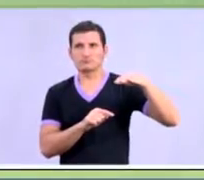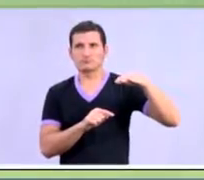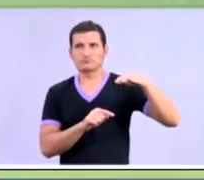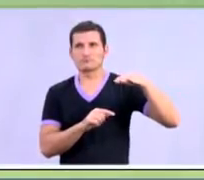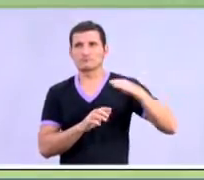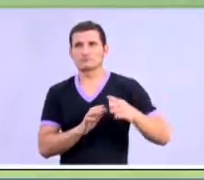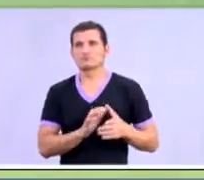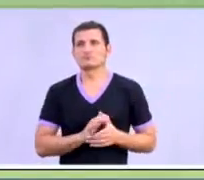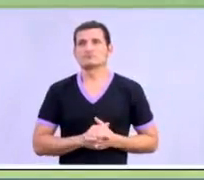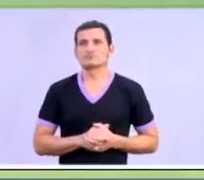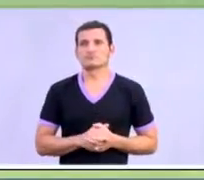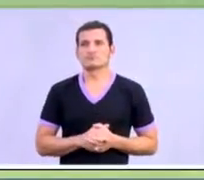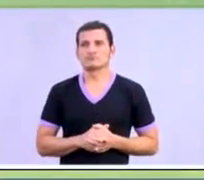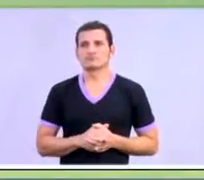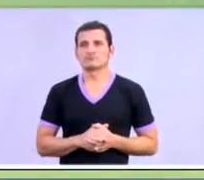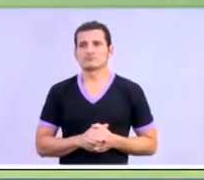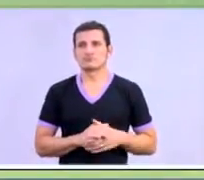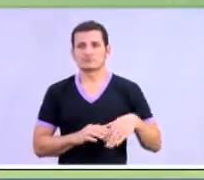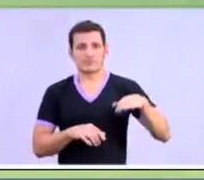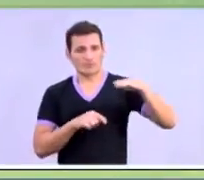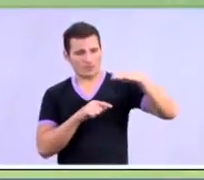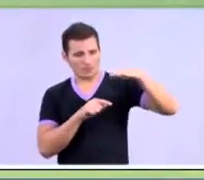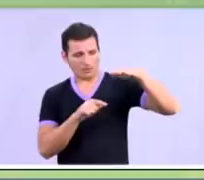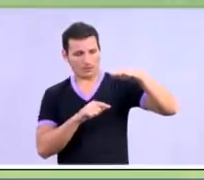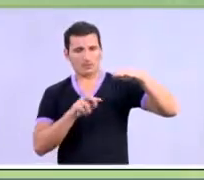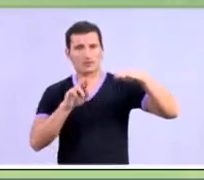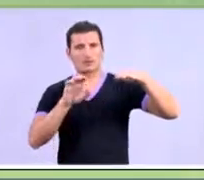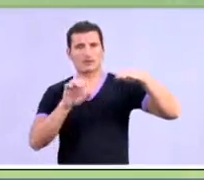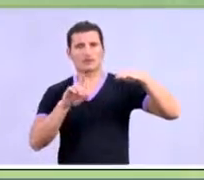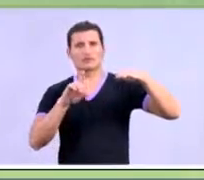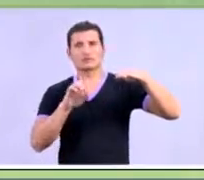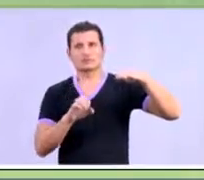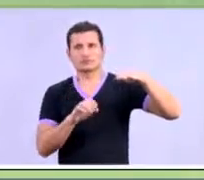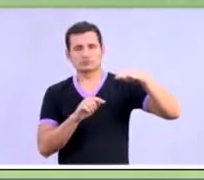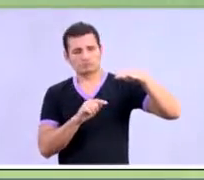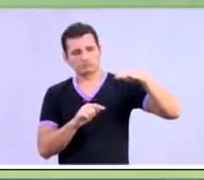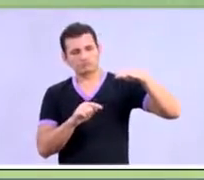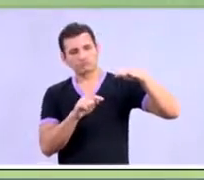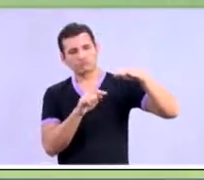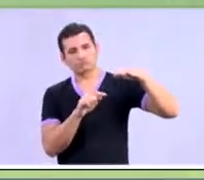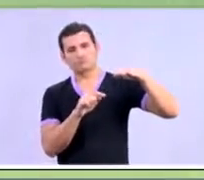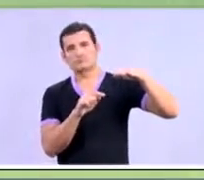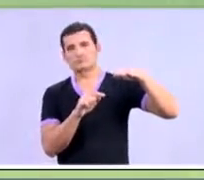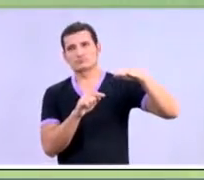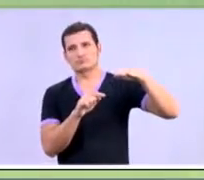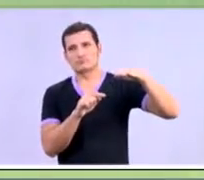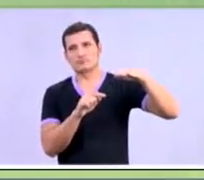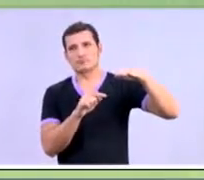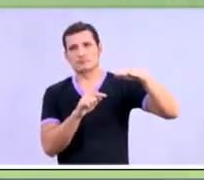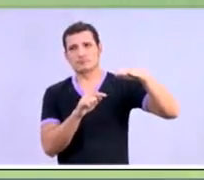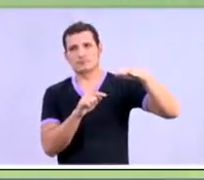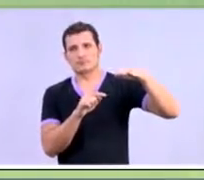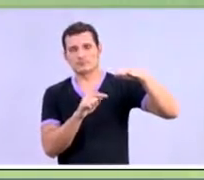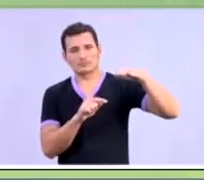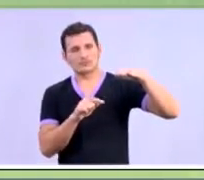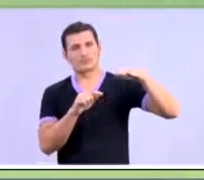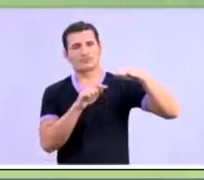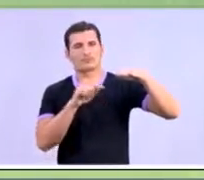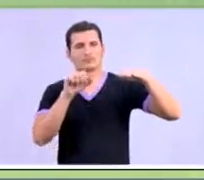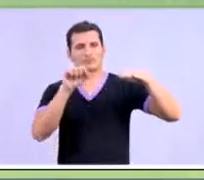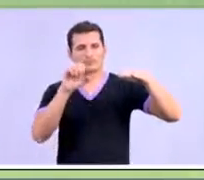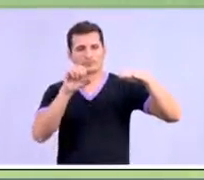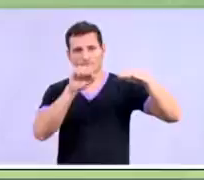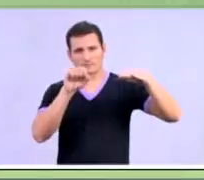o inverso acontece também, a camada de rede manda a camada de transporte e a camada de transporte manda para a camada de sessão. Ou